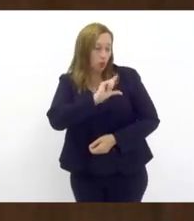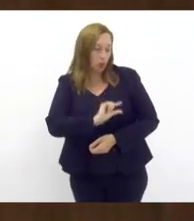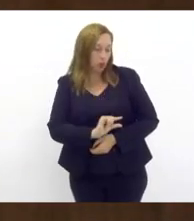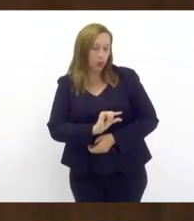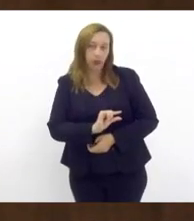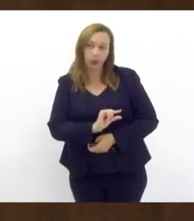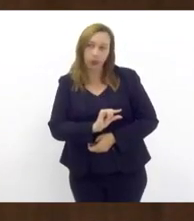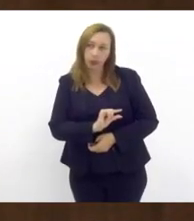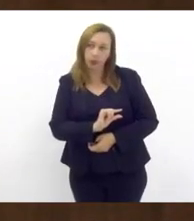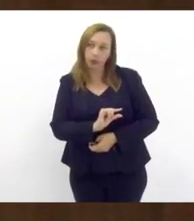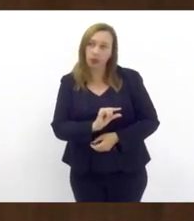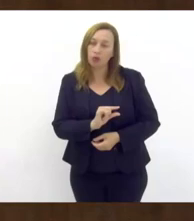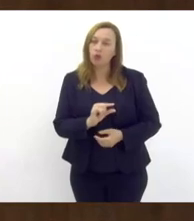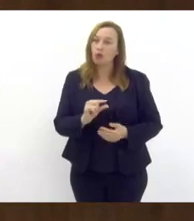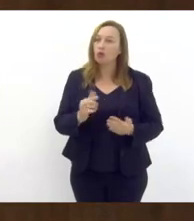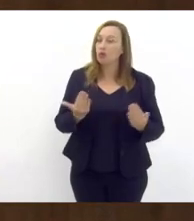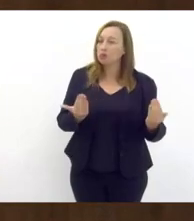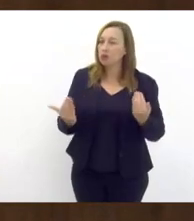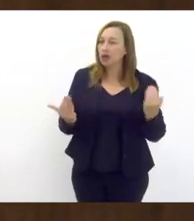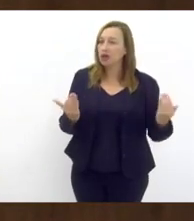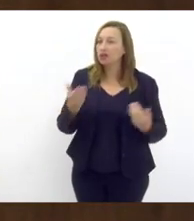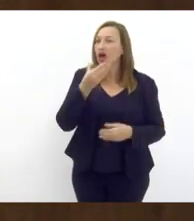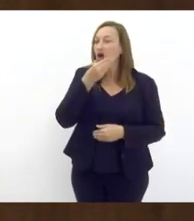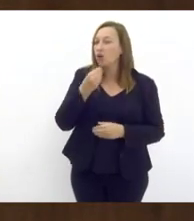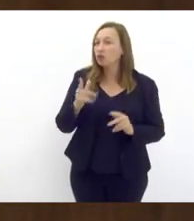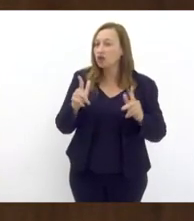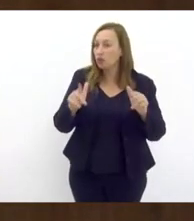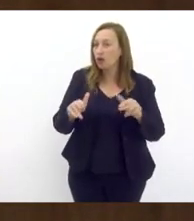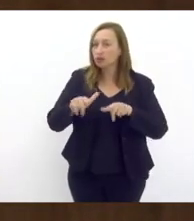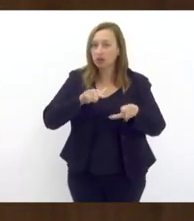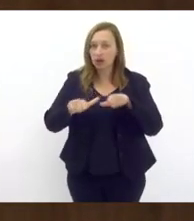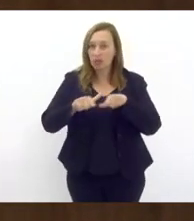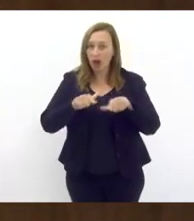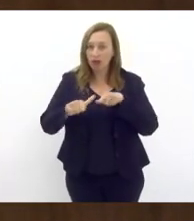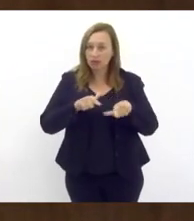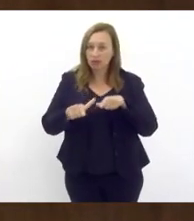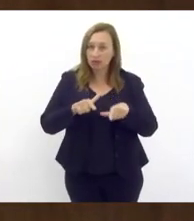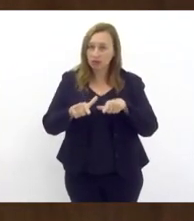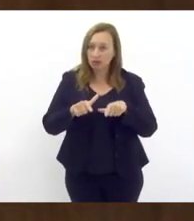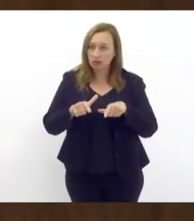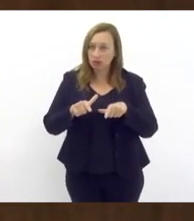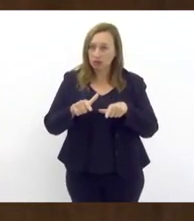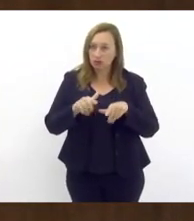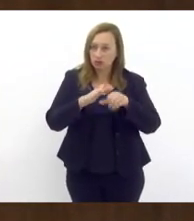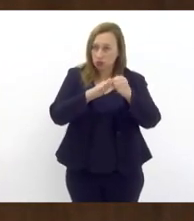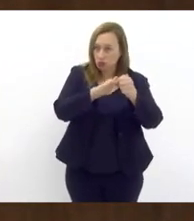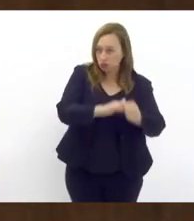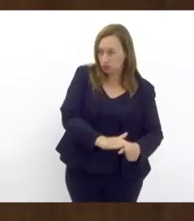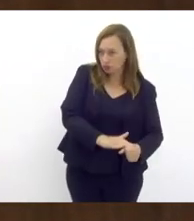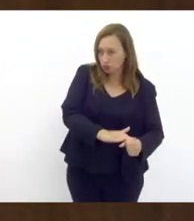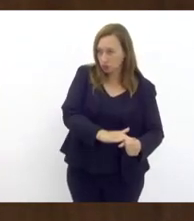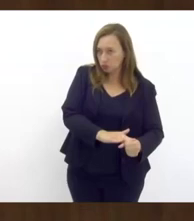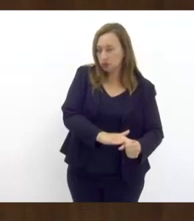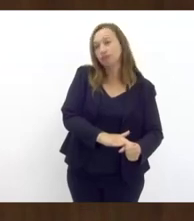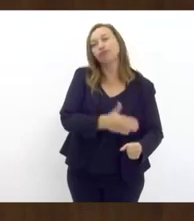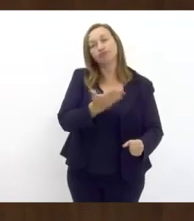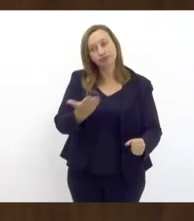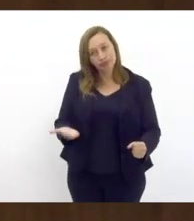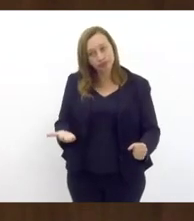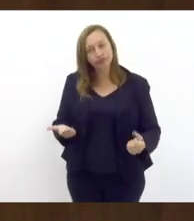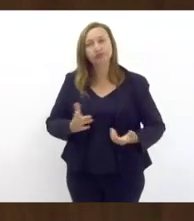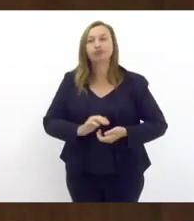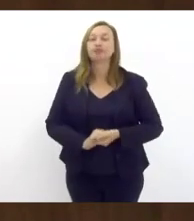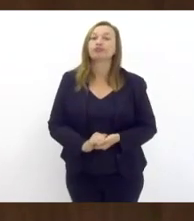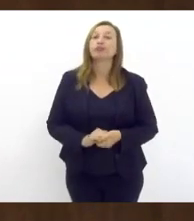referentes a homens na mesma posição, sendo tratadas de maneira, inclusive, muitas das vezes,